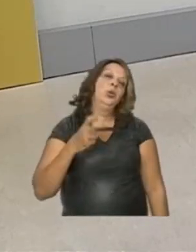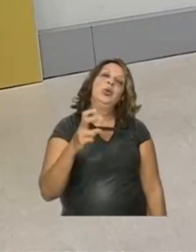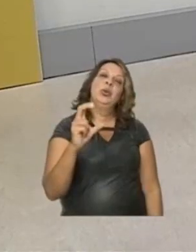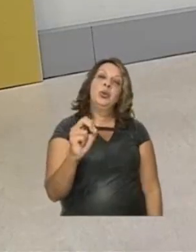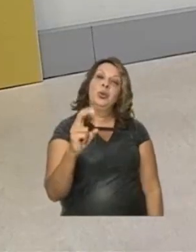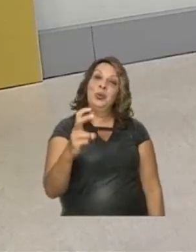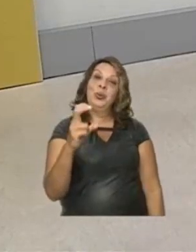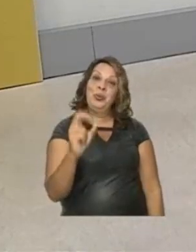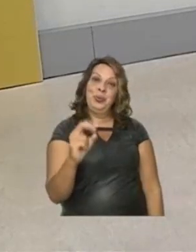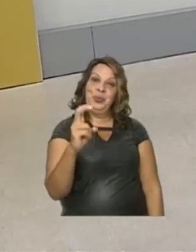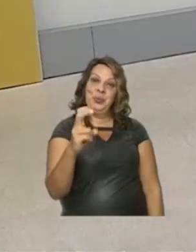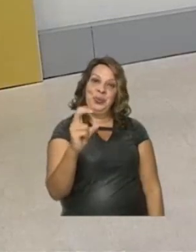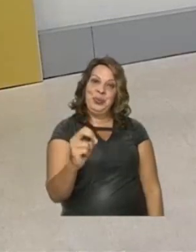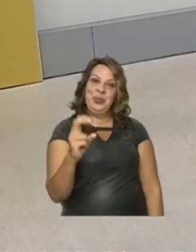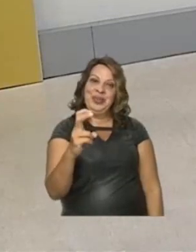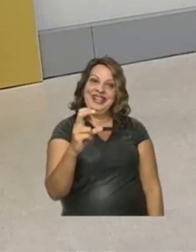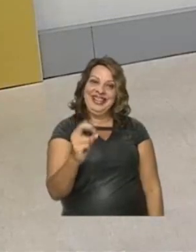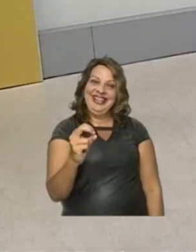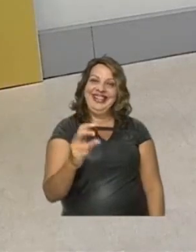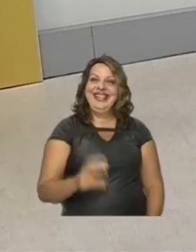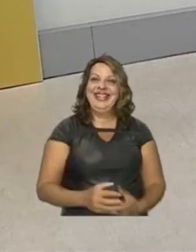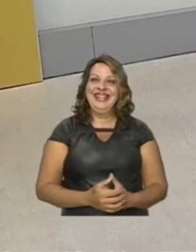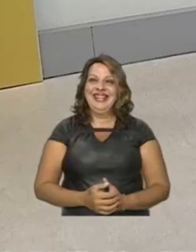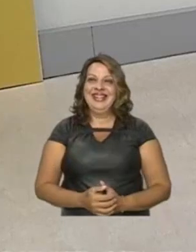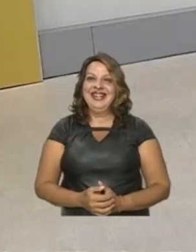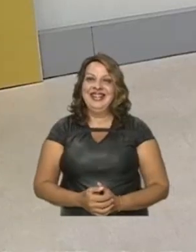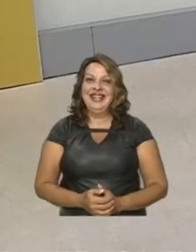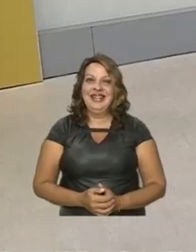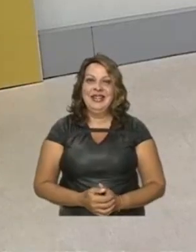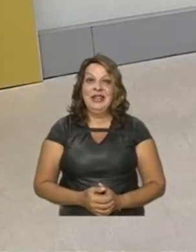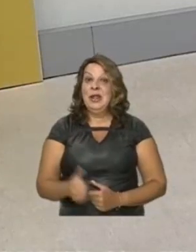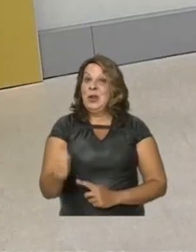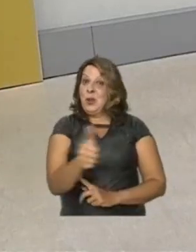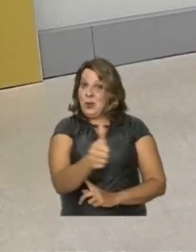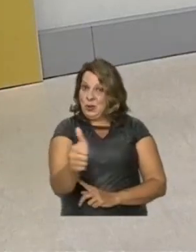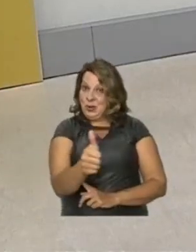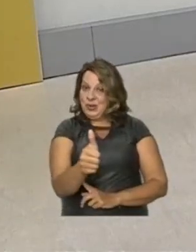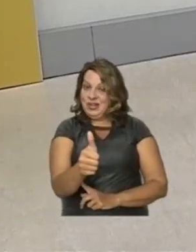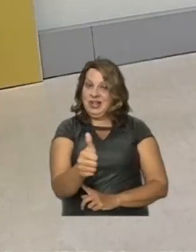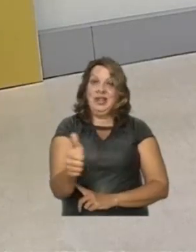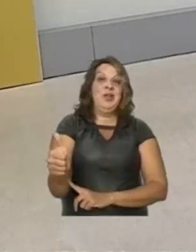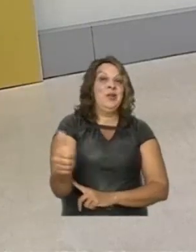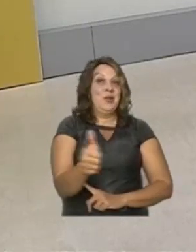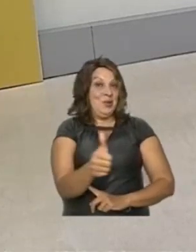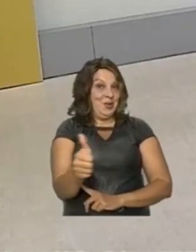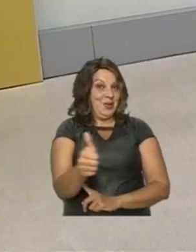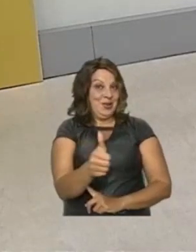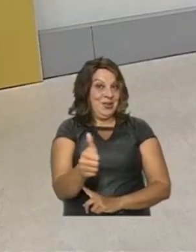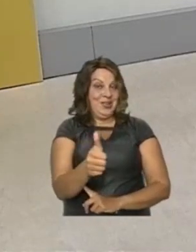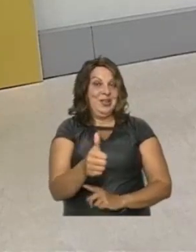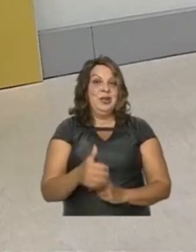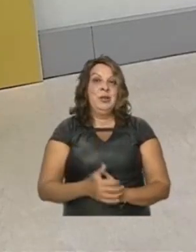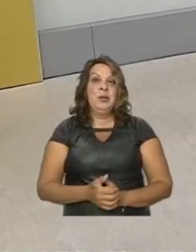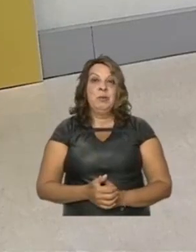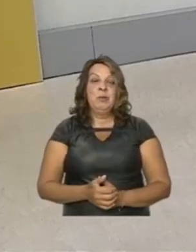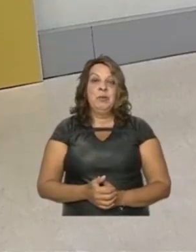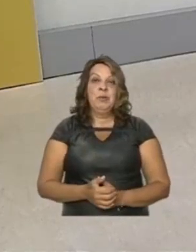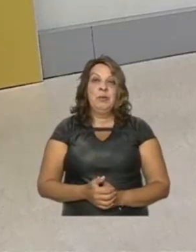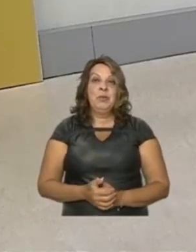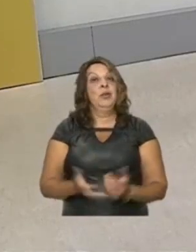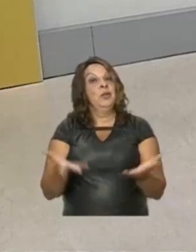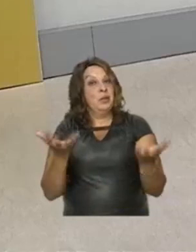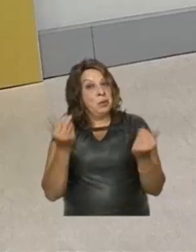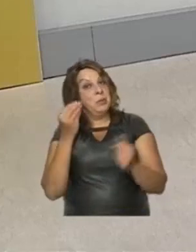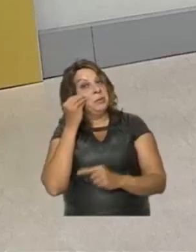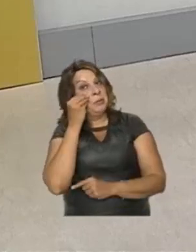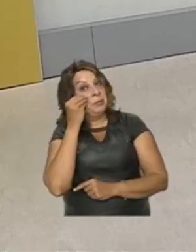50. Bolinha de número 50. Número 50 tá indo pro painel número 11, saindo aí da sorteadora.